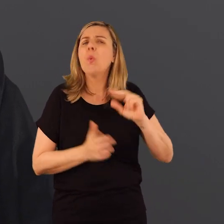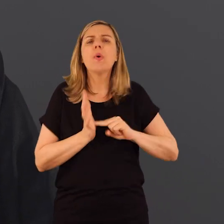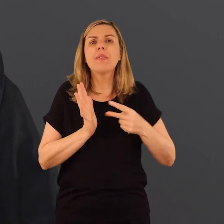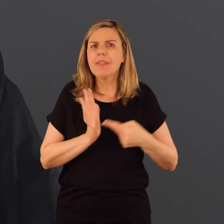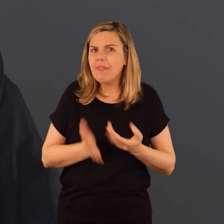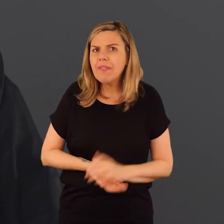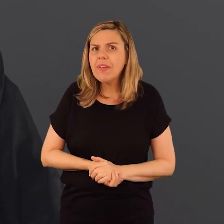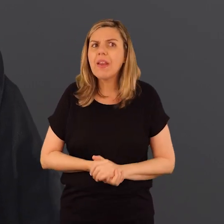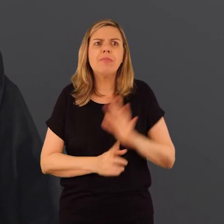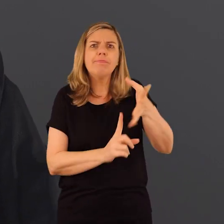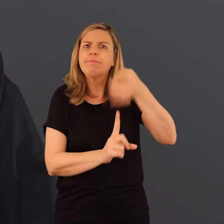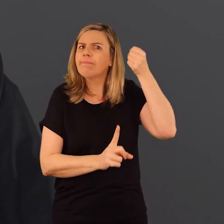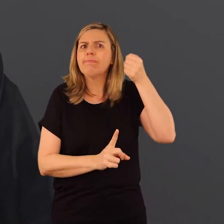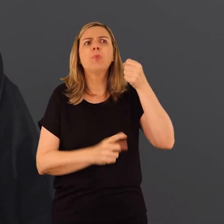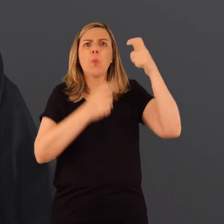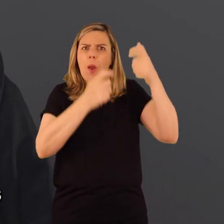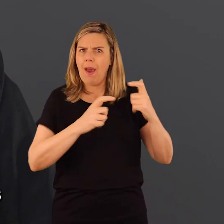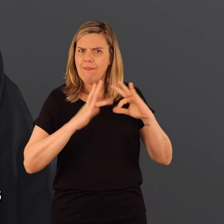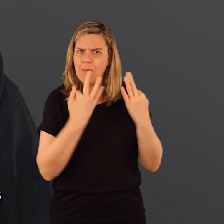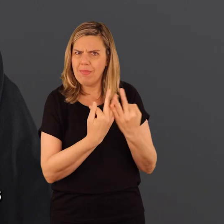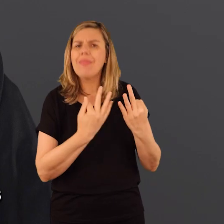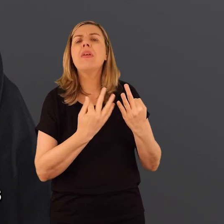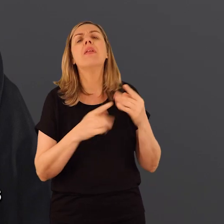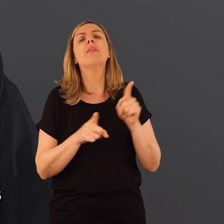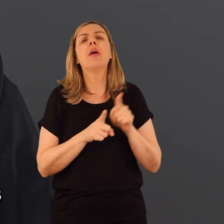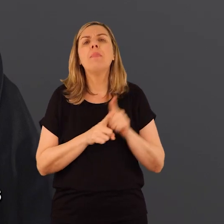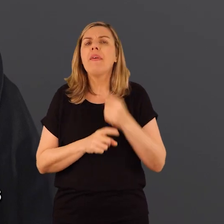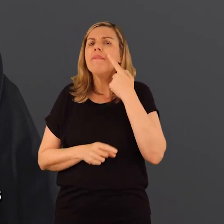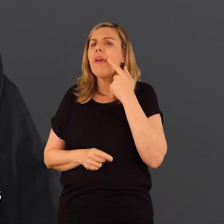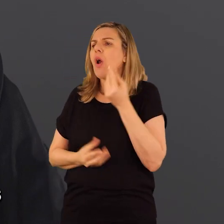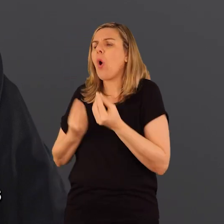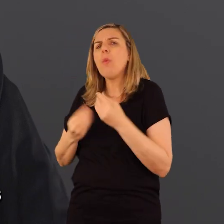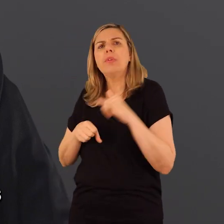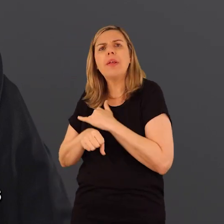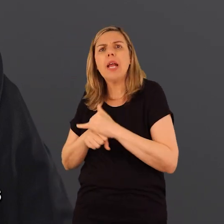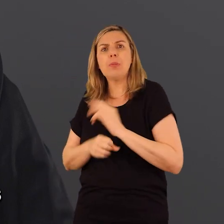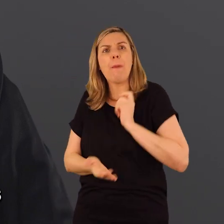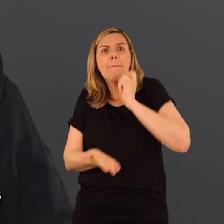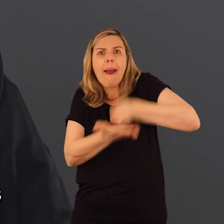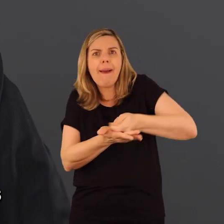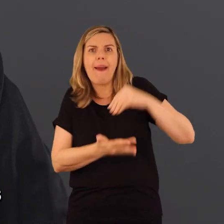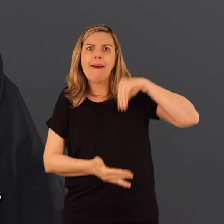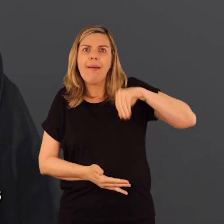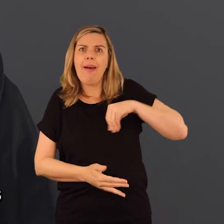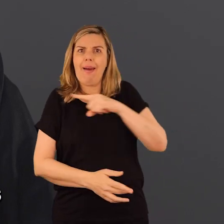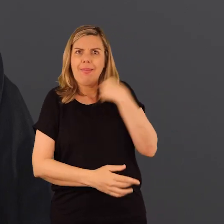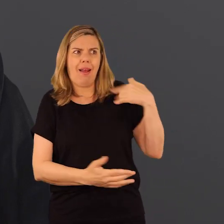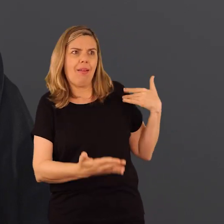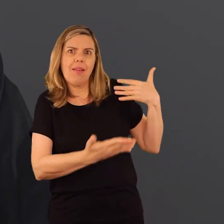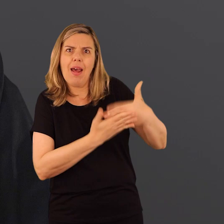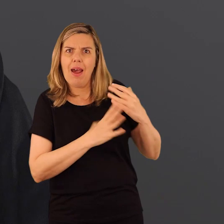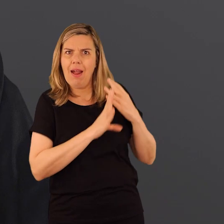significa retirá-lo do local, adotar medidas para garantir o pagamento das suas verbas